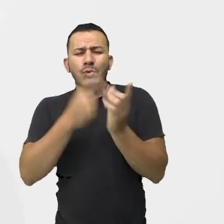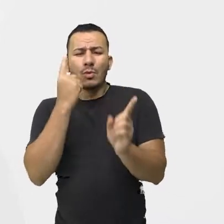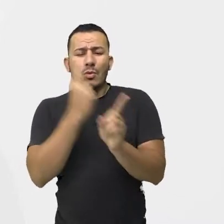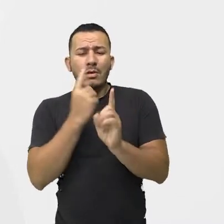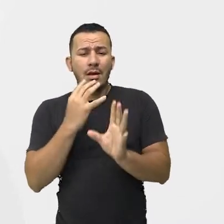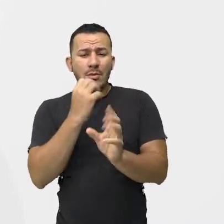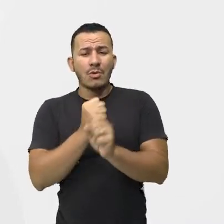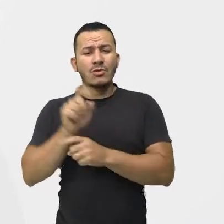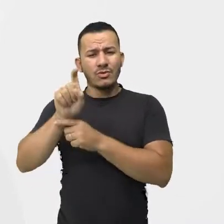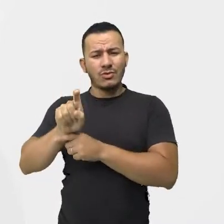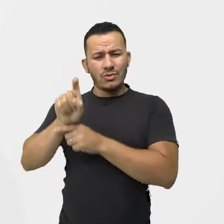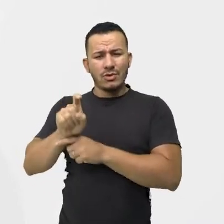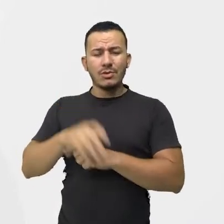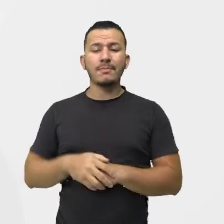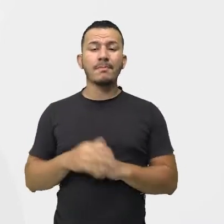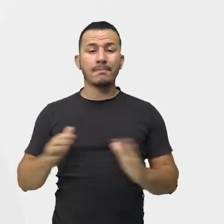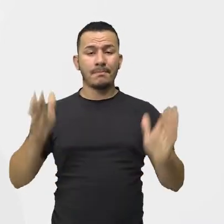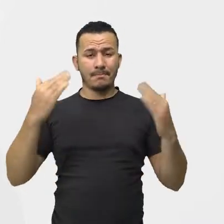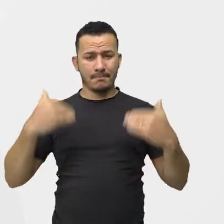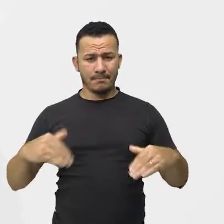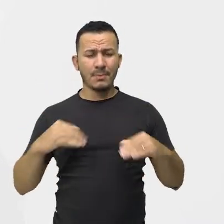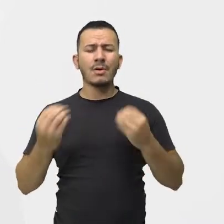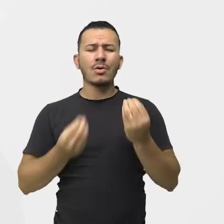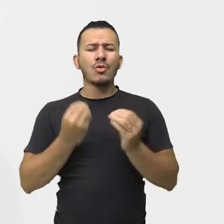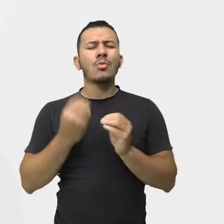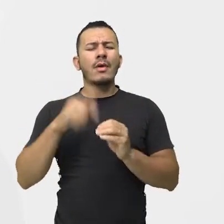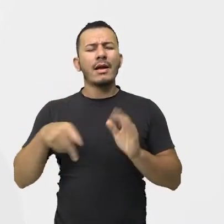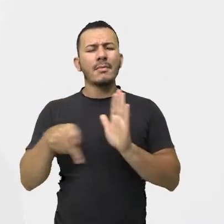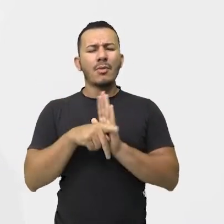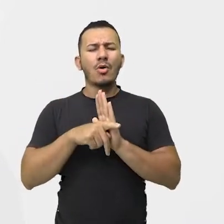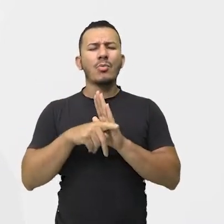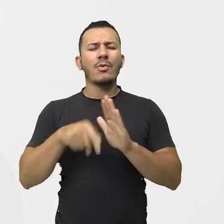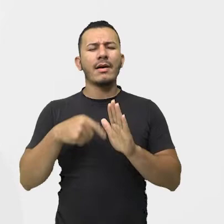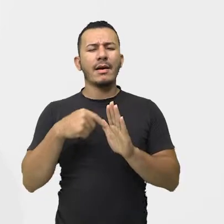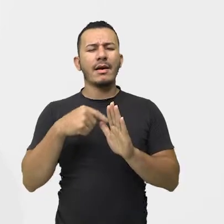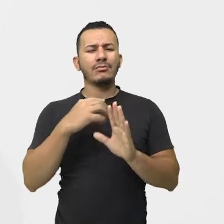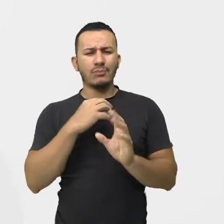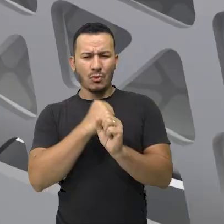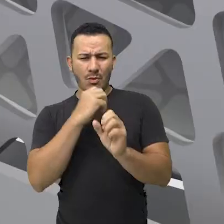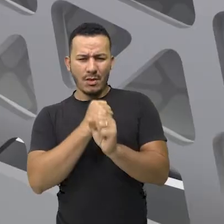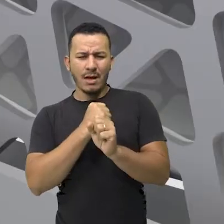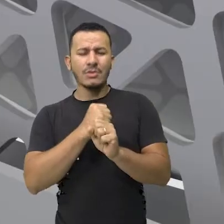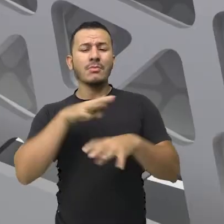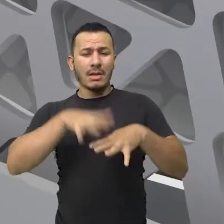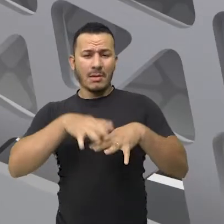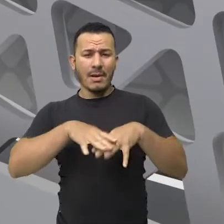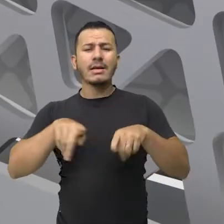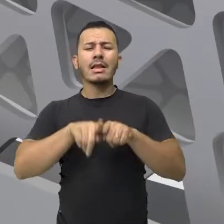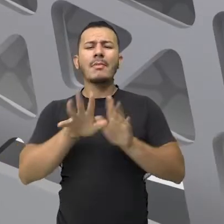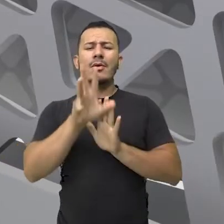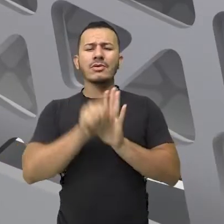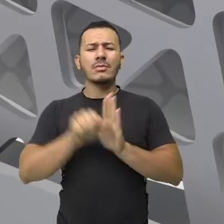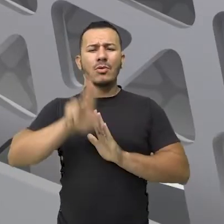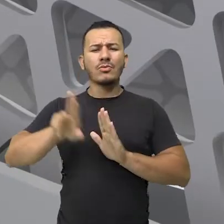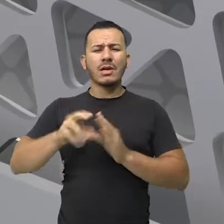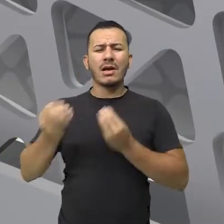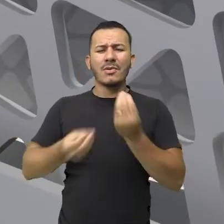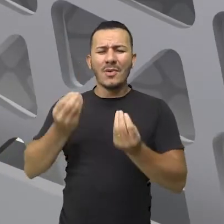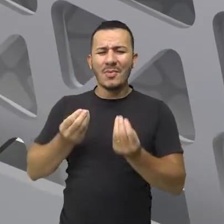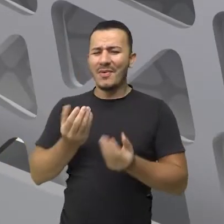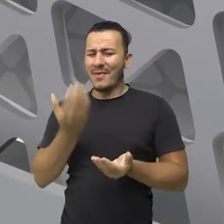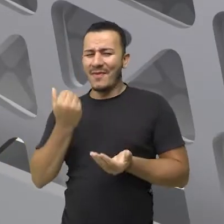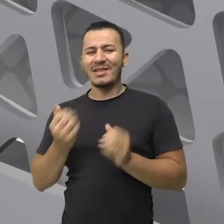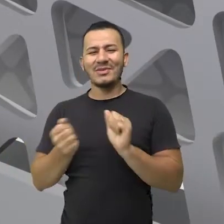detalhamento, igualdade matemática e sua representação simbólica. Venham comigo, alunos. Vamos